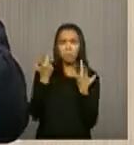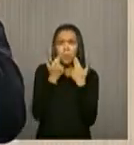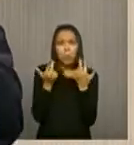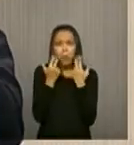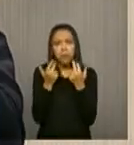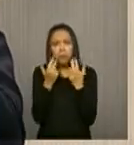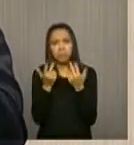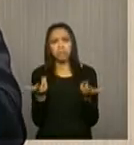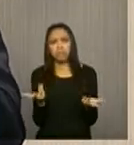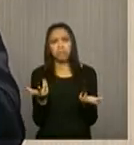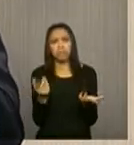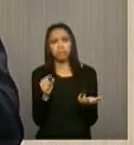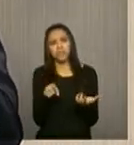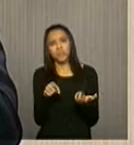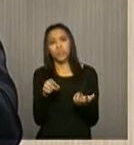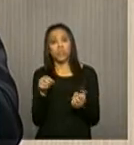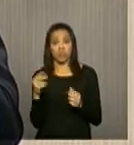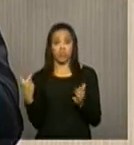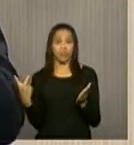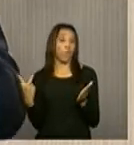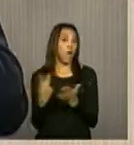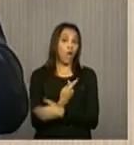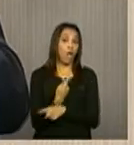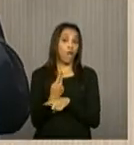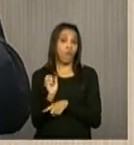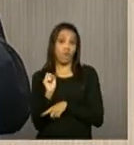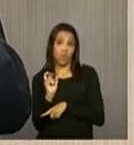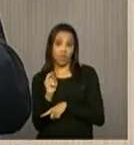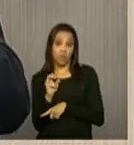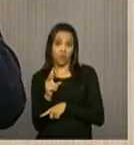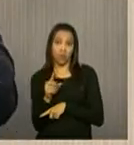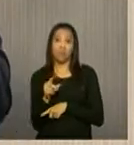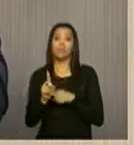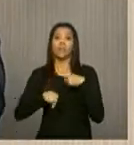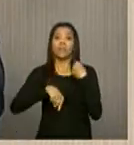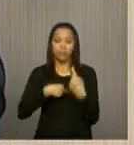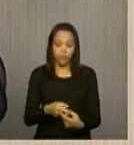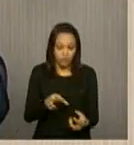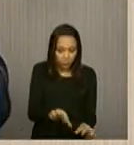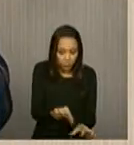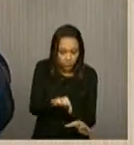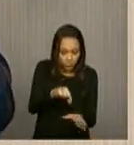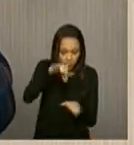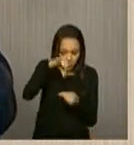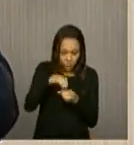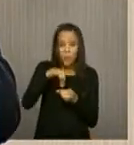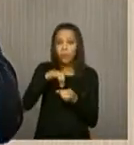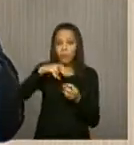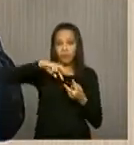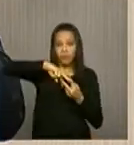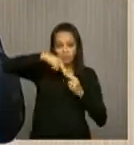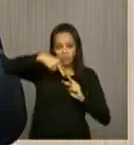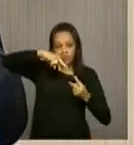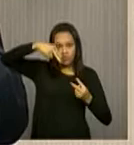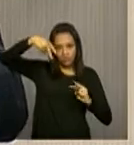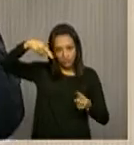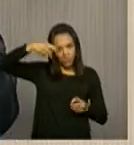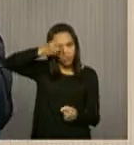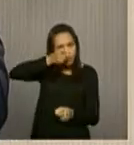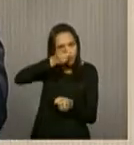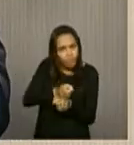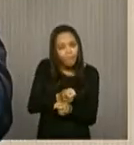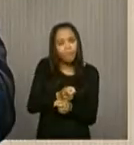pudesse estar relacionado a causa da morte colhemos amostra para exame de dna que se configurou positivo para a identificação